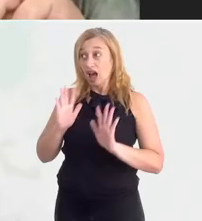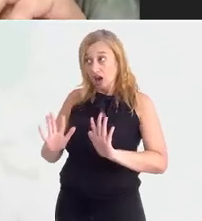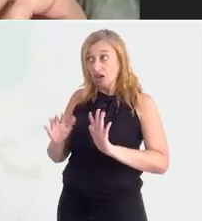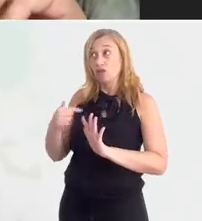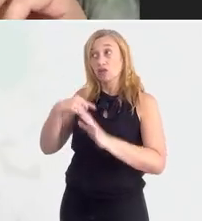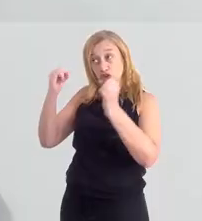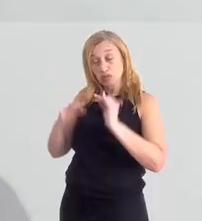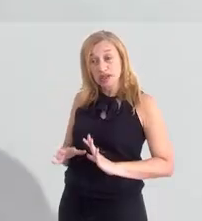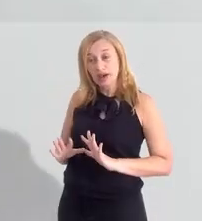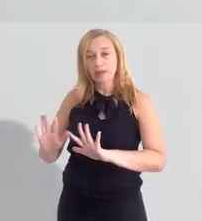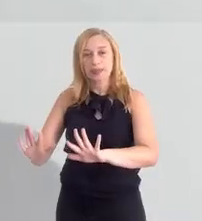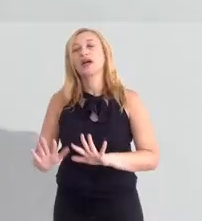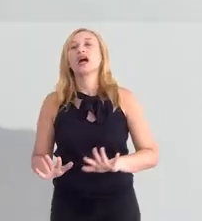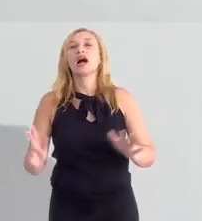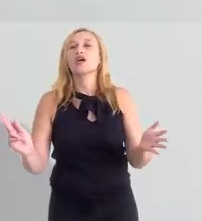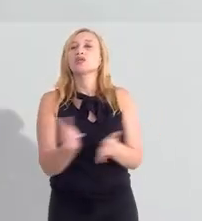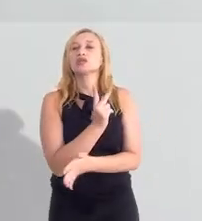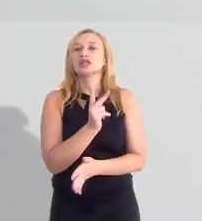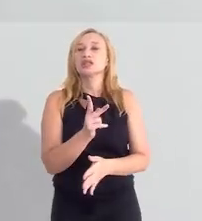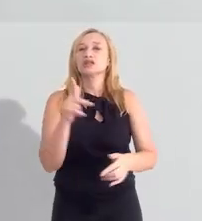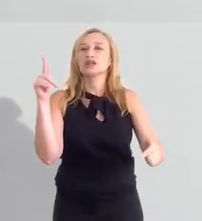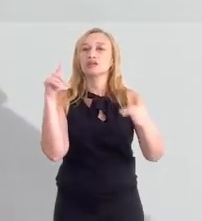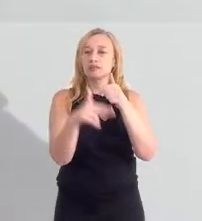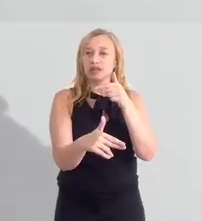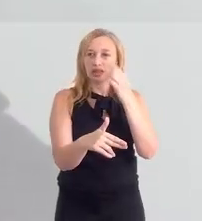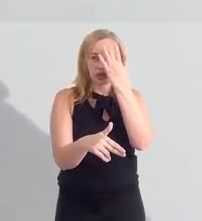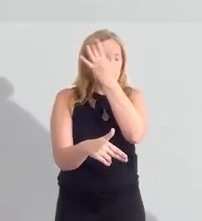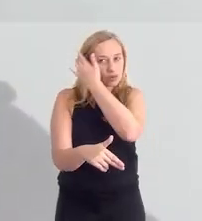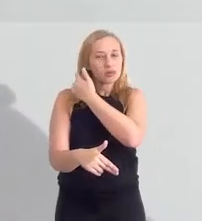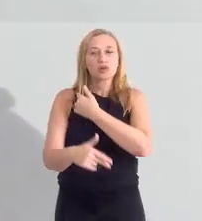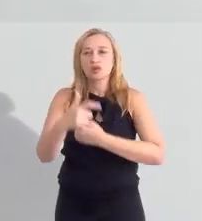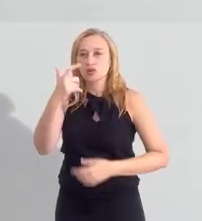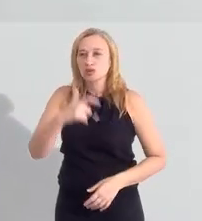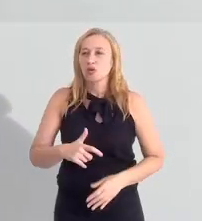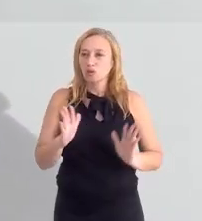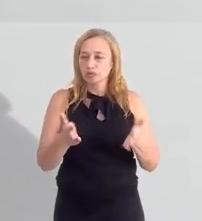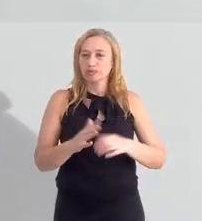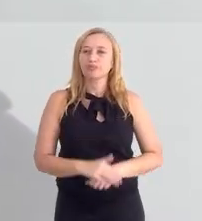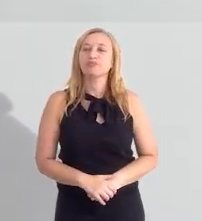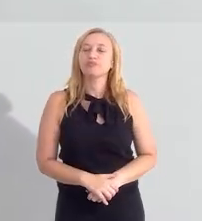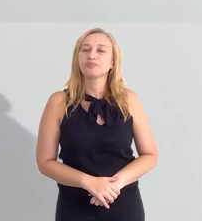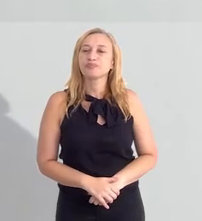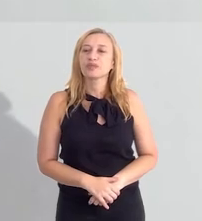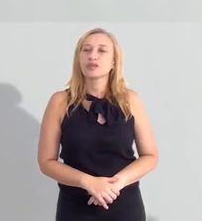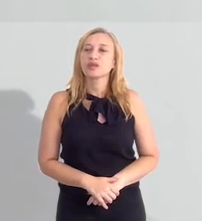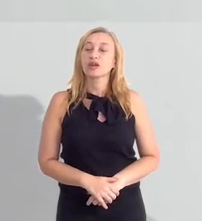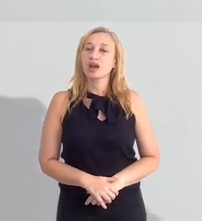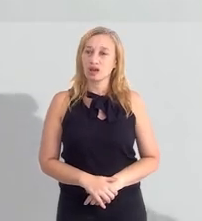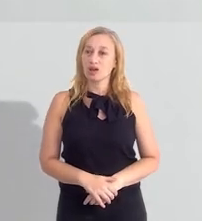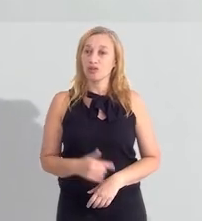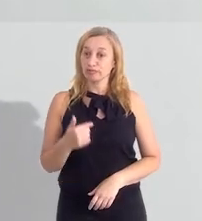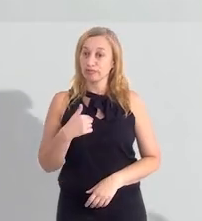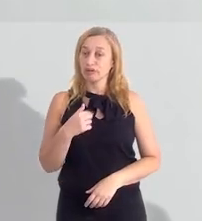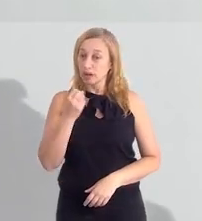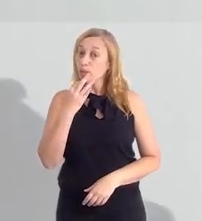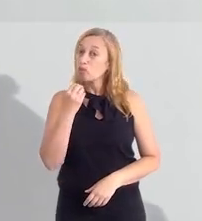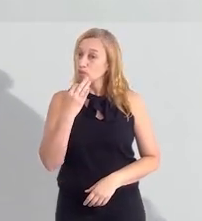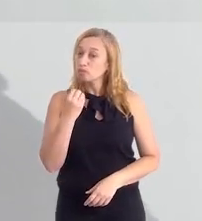demorei a entender, mas que definiu o professor e o escritor que eu sou hoje. Seguinte, eu tinha